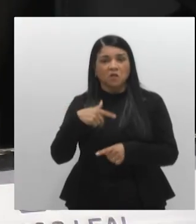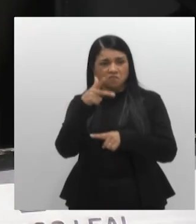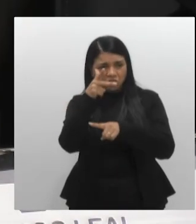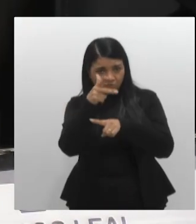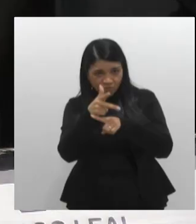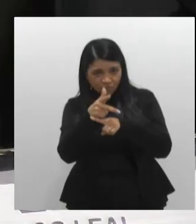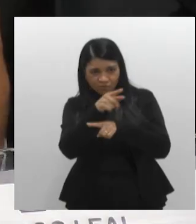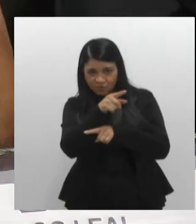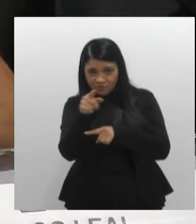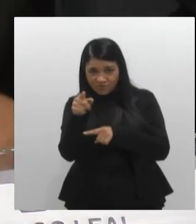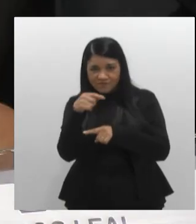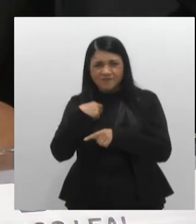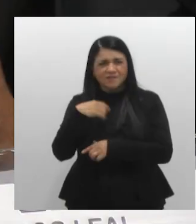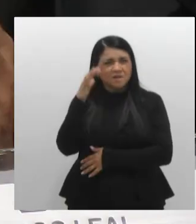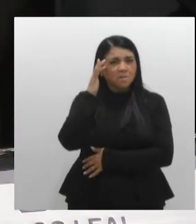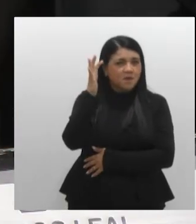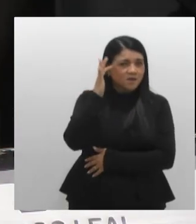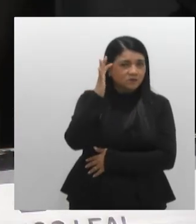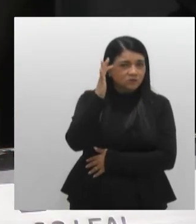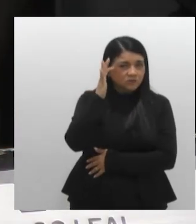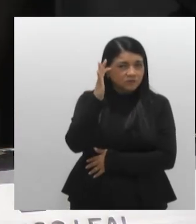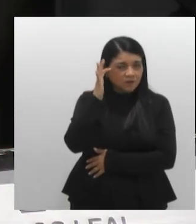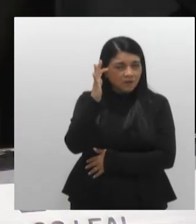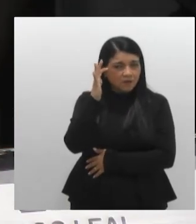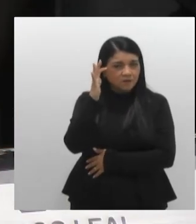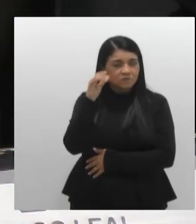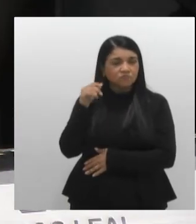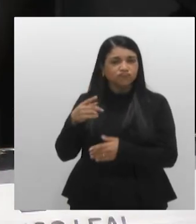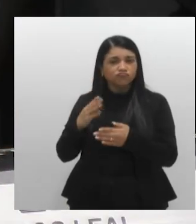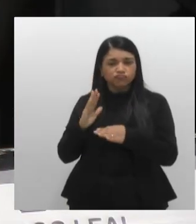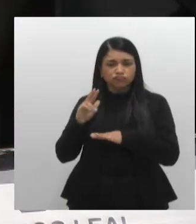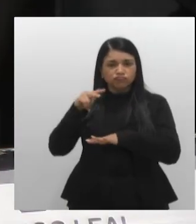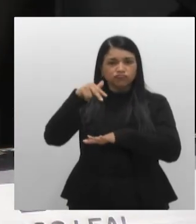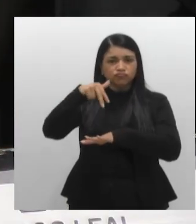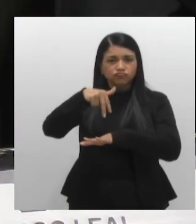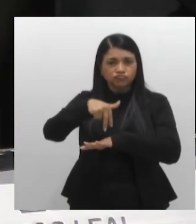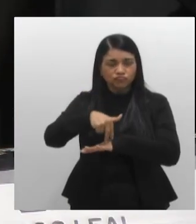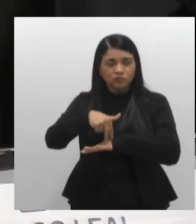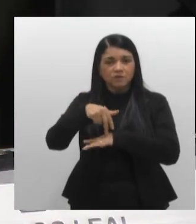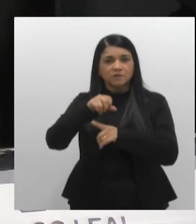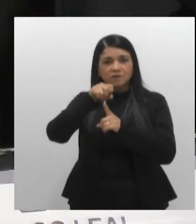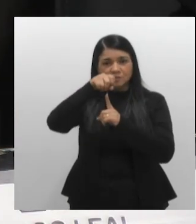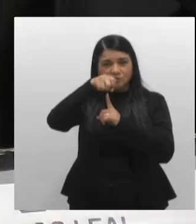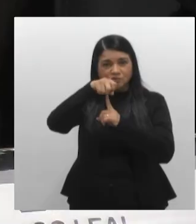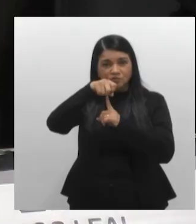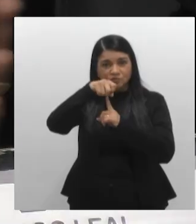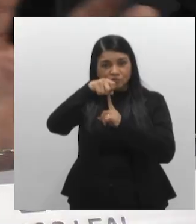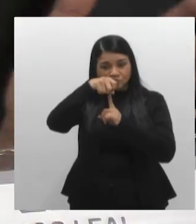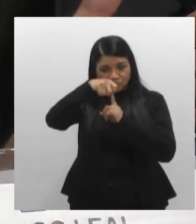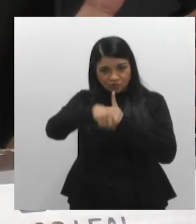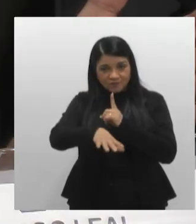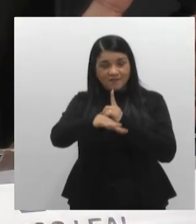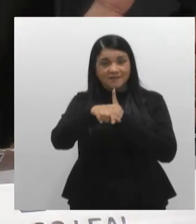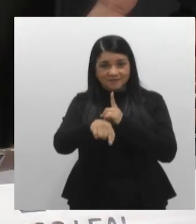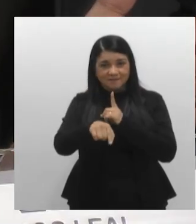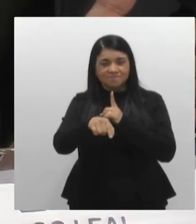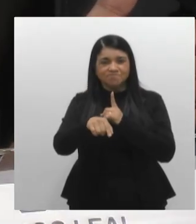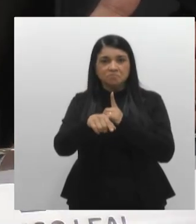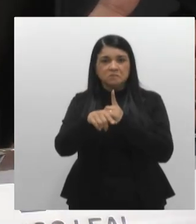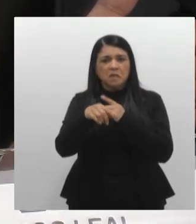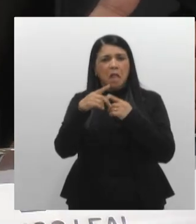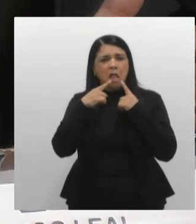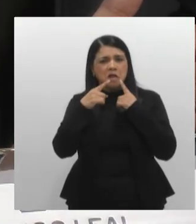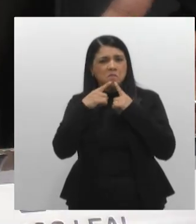vocês estavam imaginando quando chegaram aqui na Diocese do Rio de Janeiro, viu, Dona Ani? Reclamando que a Diocese era muito